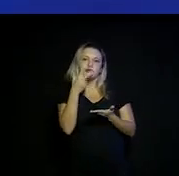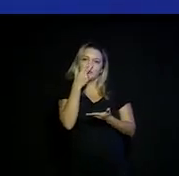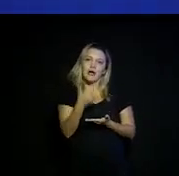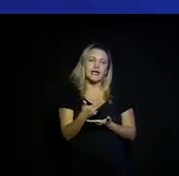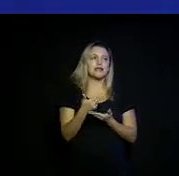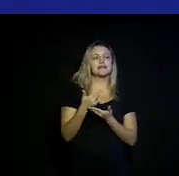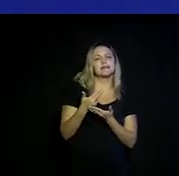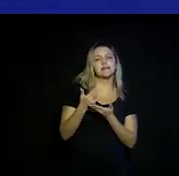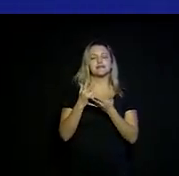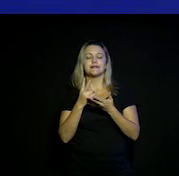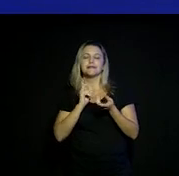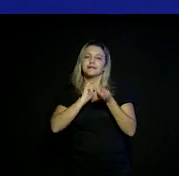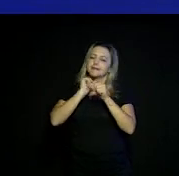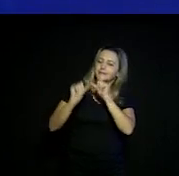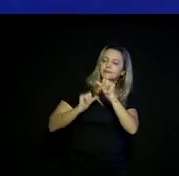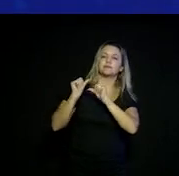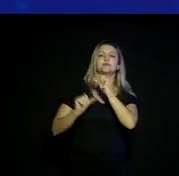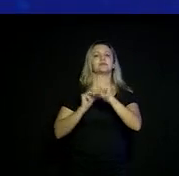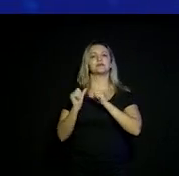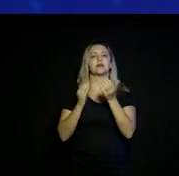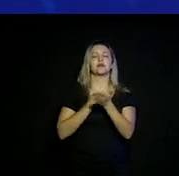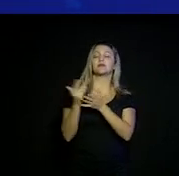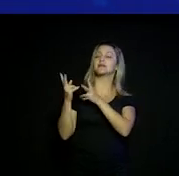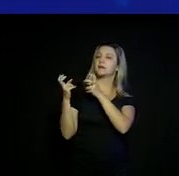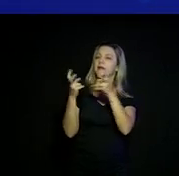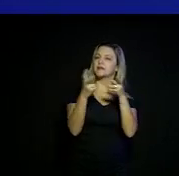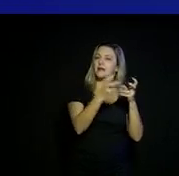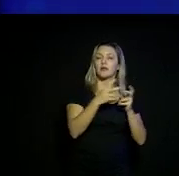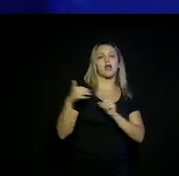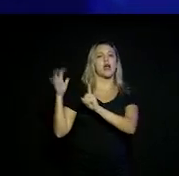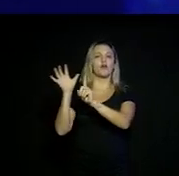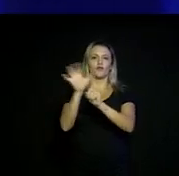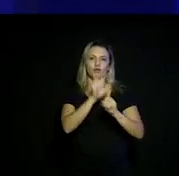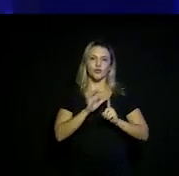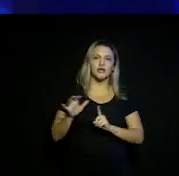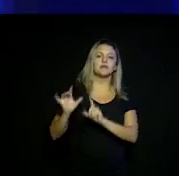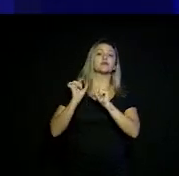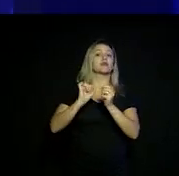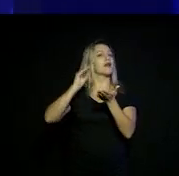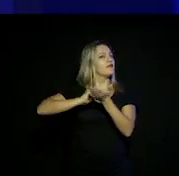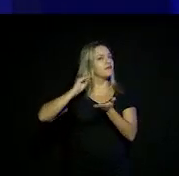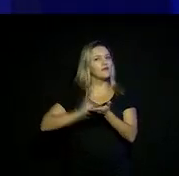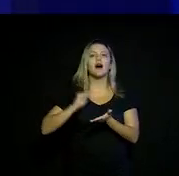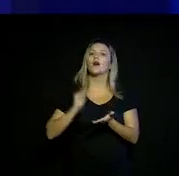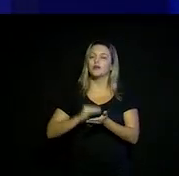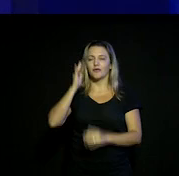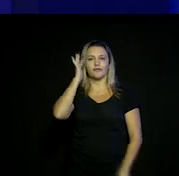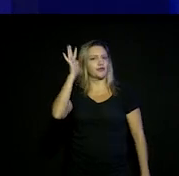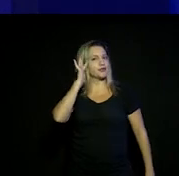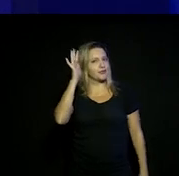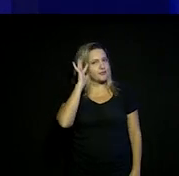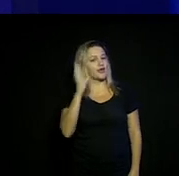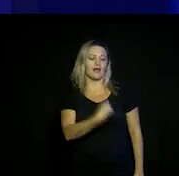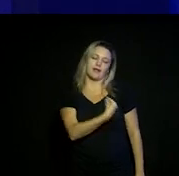pouco redescoberta, e a gente consegue perceber inclusive os efeitos da ausência dela na nossa vida por tanto